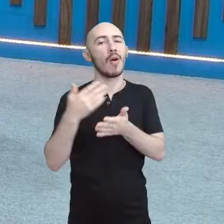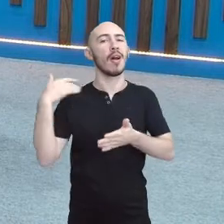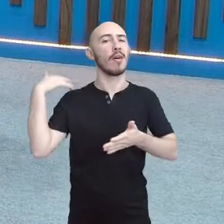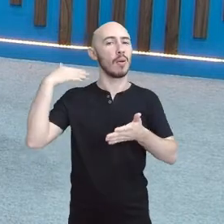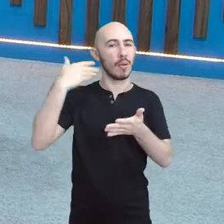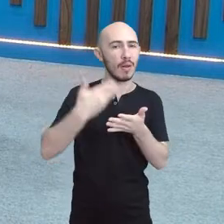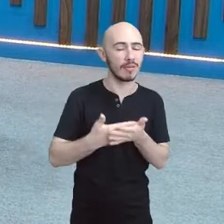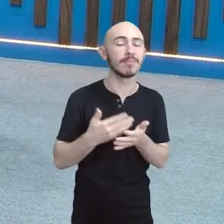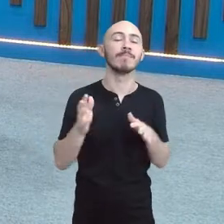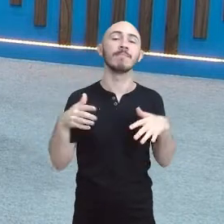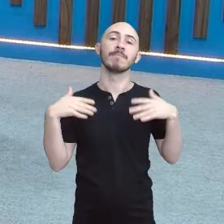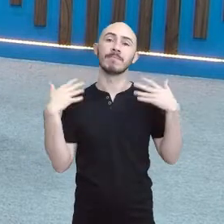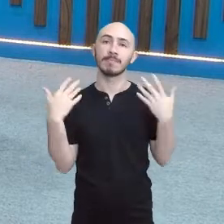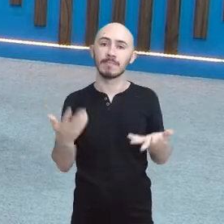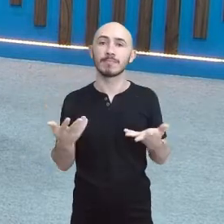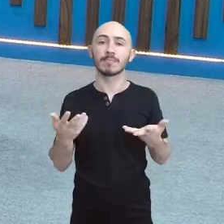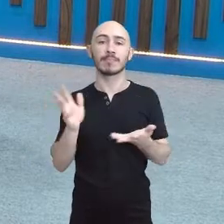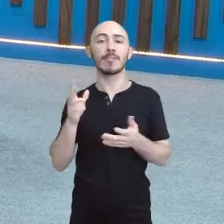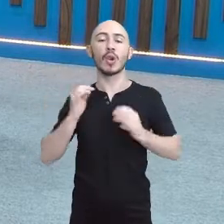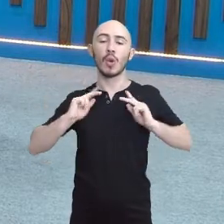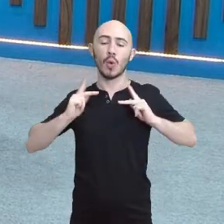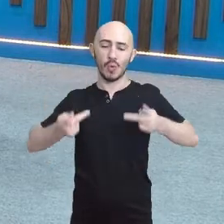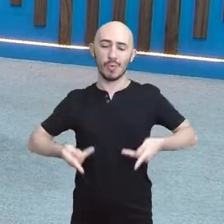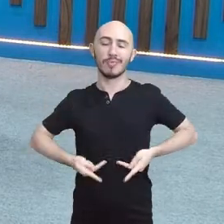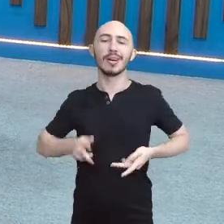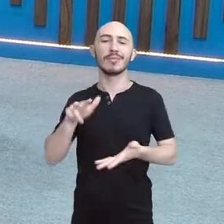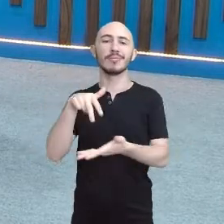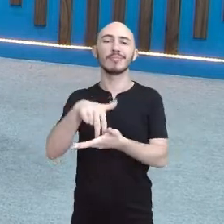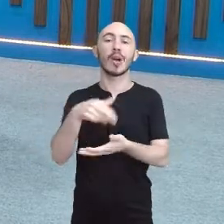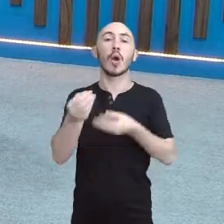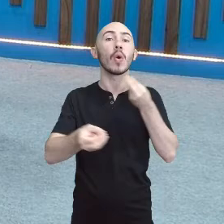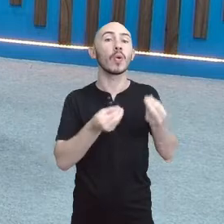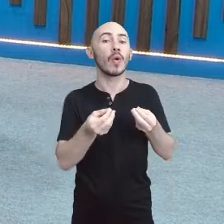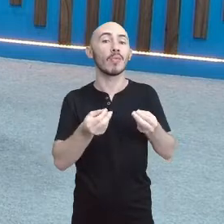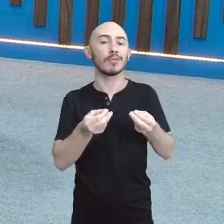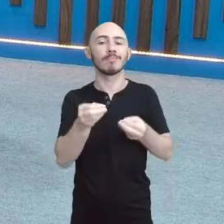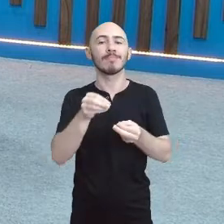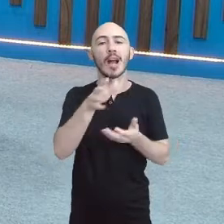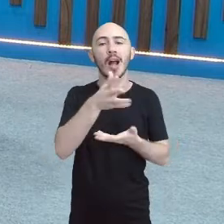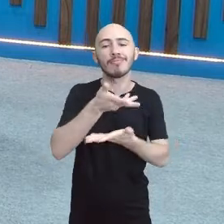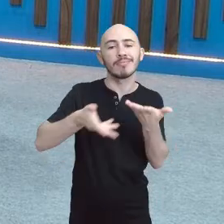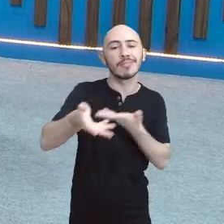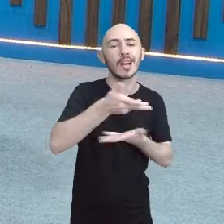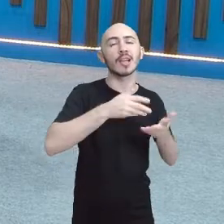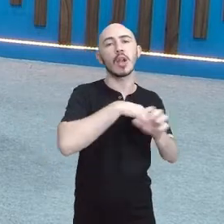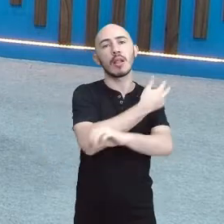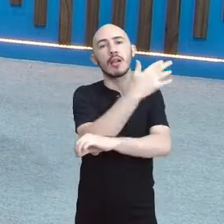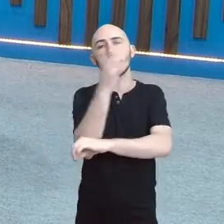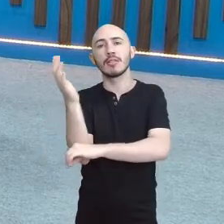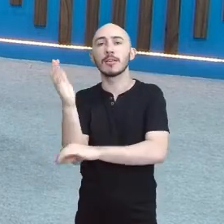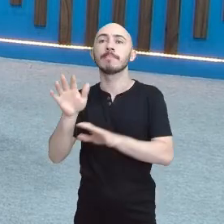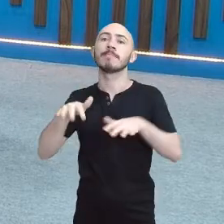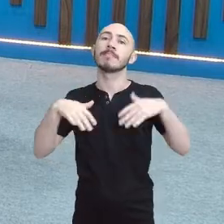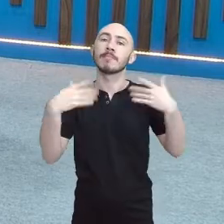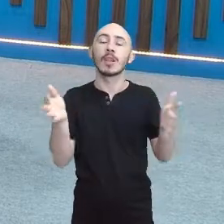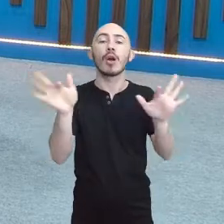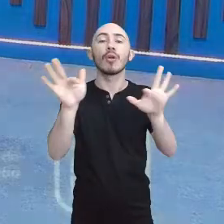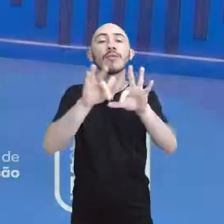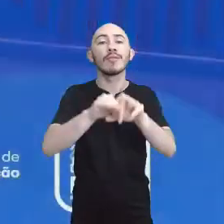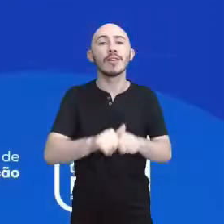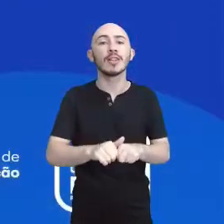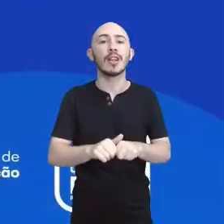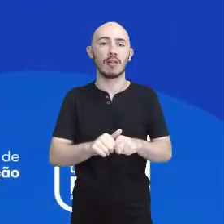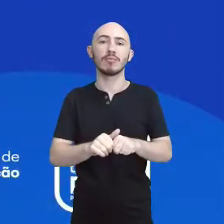E a partir disso, o que é que a gente pode ver aí no final desse poema muito